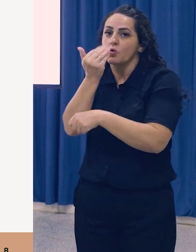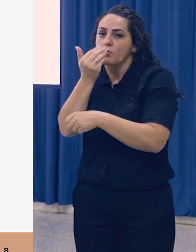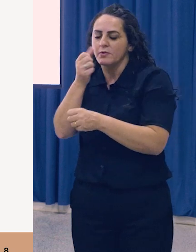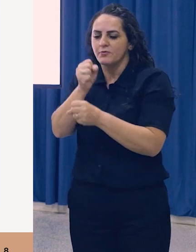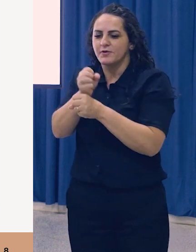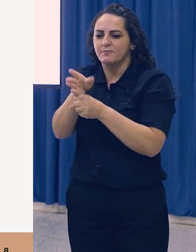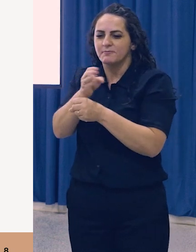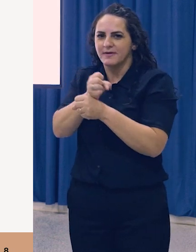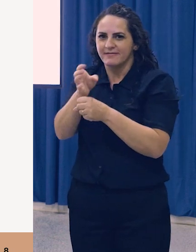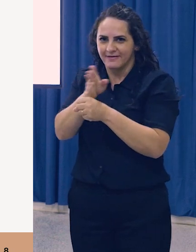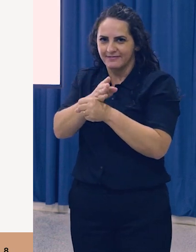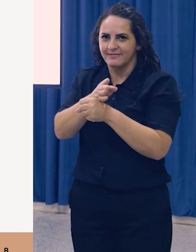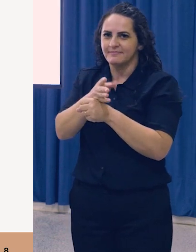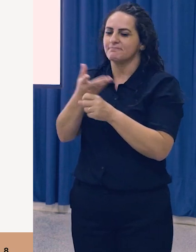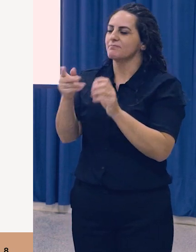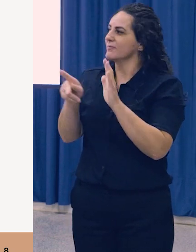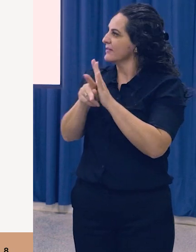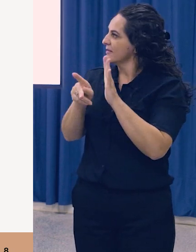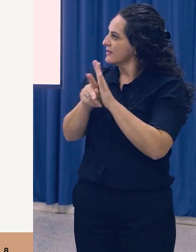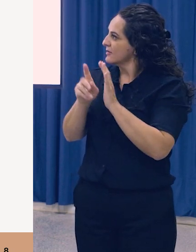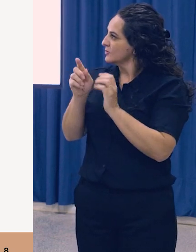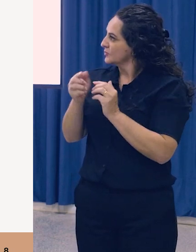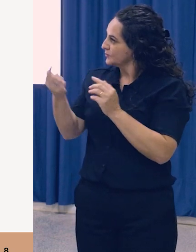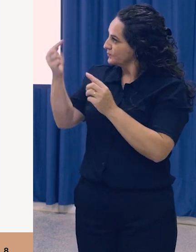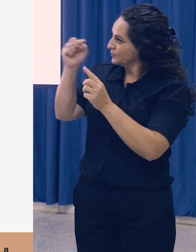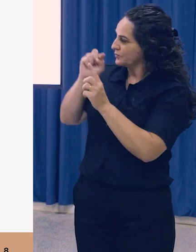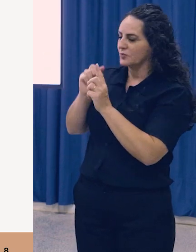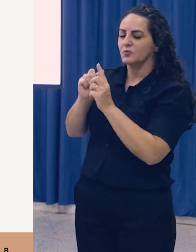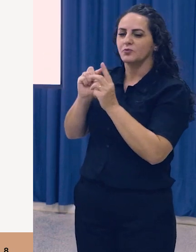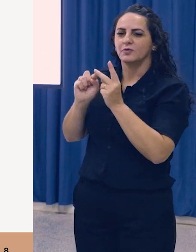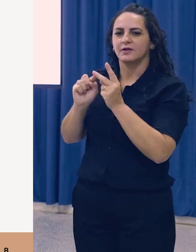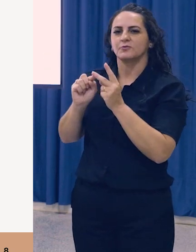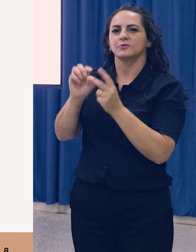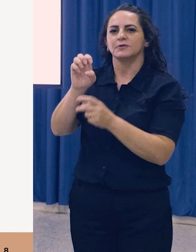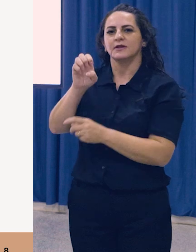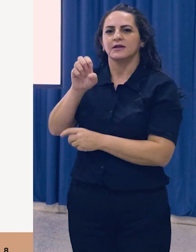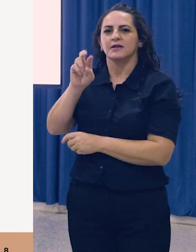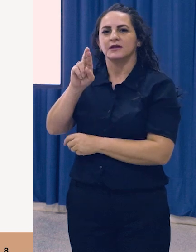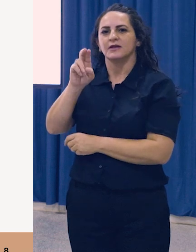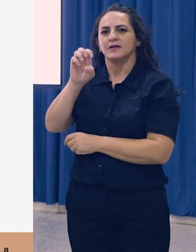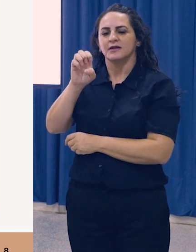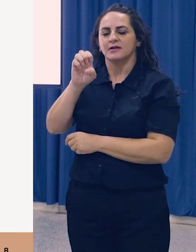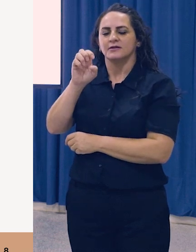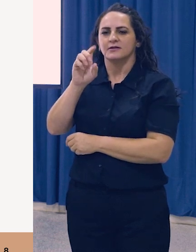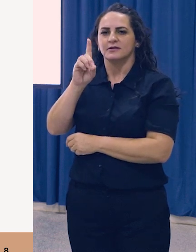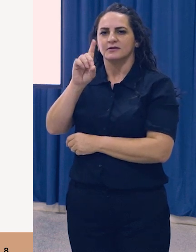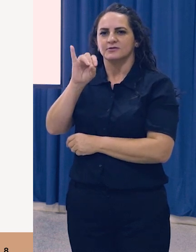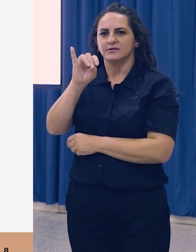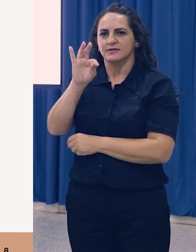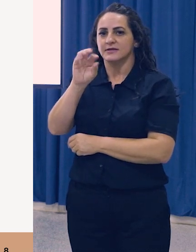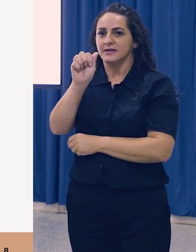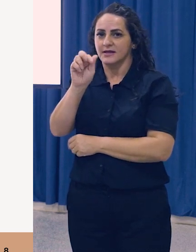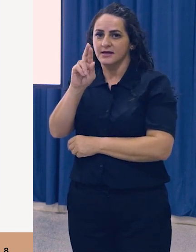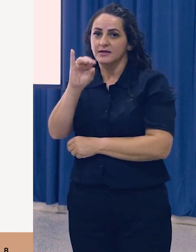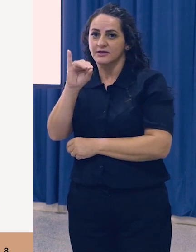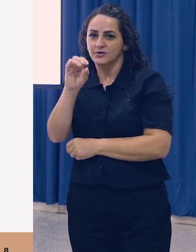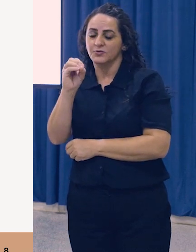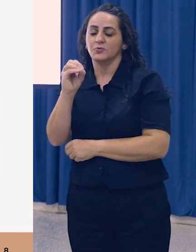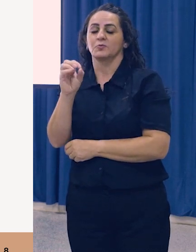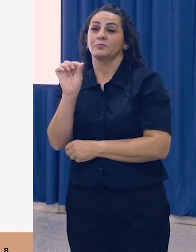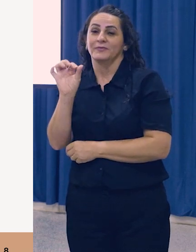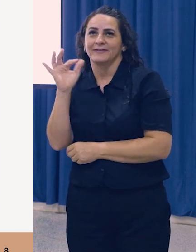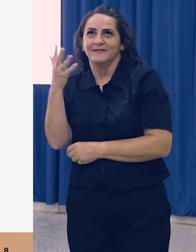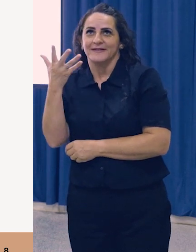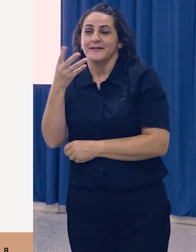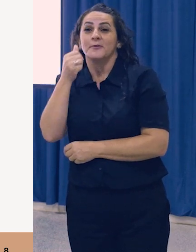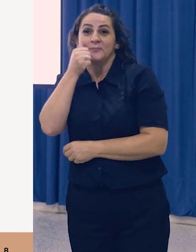filme Hereditário, que é um filme sobre uma menina que, enfim, acontece